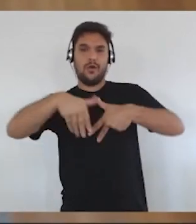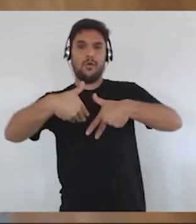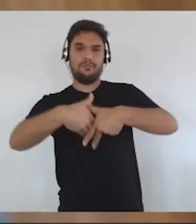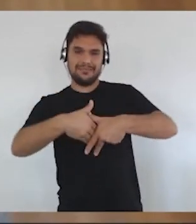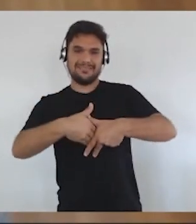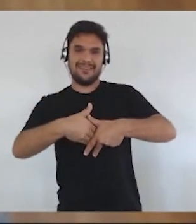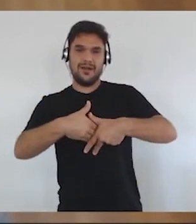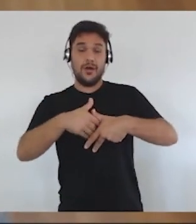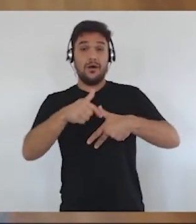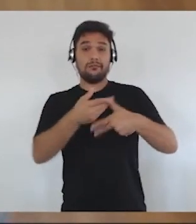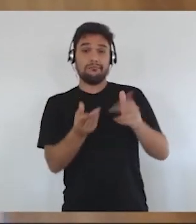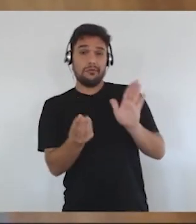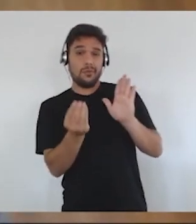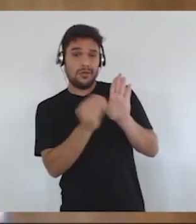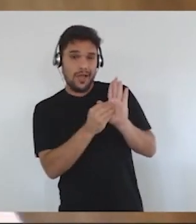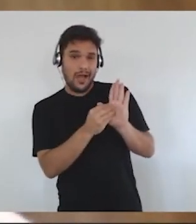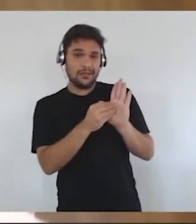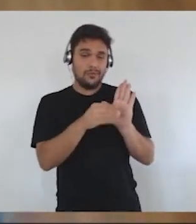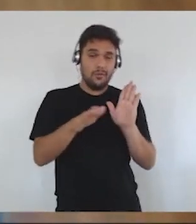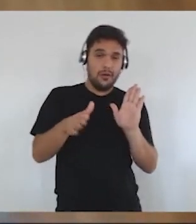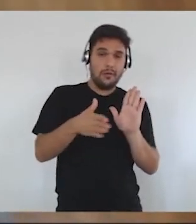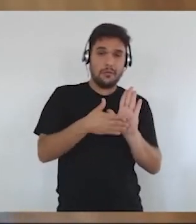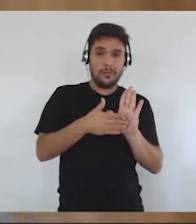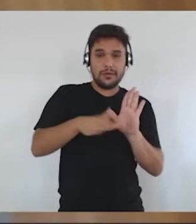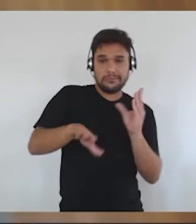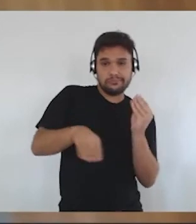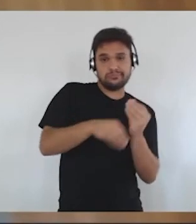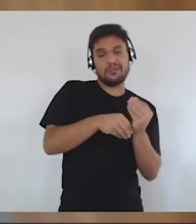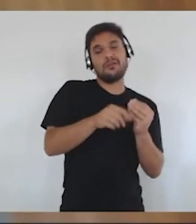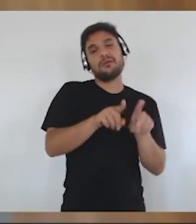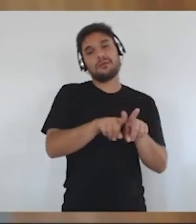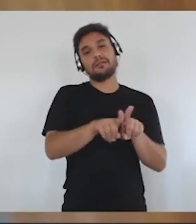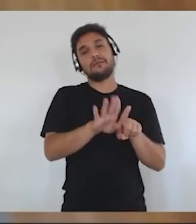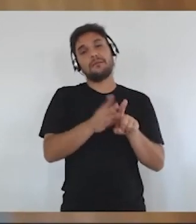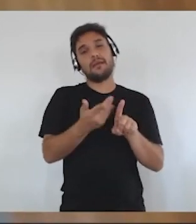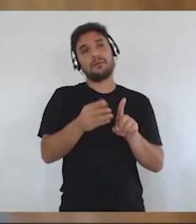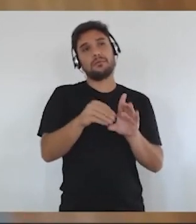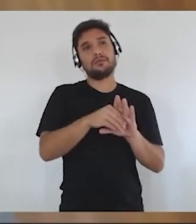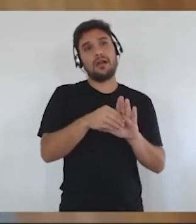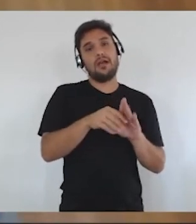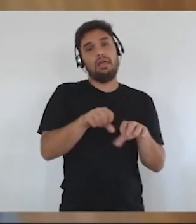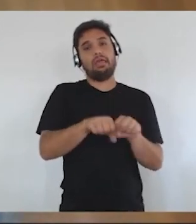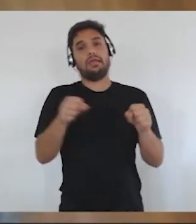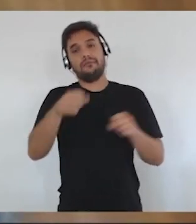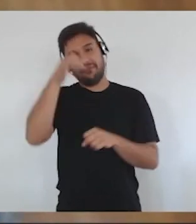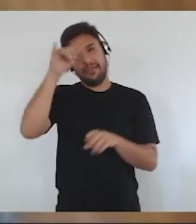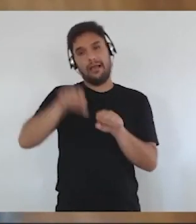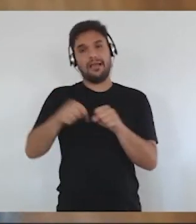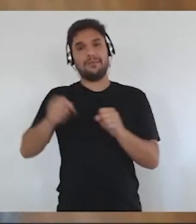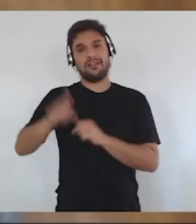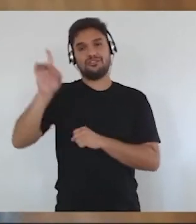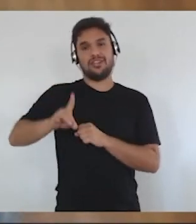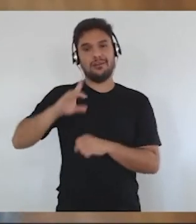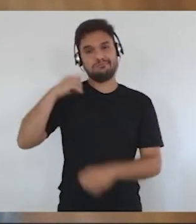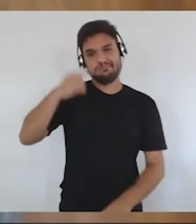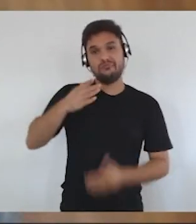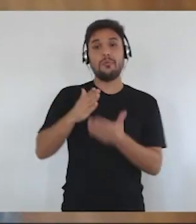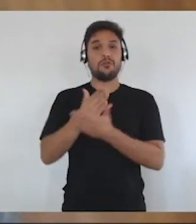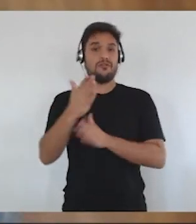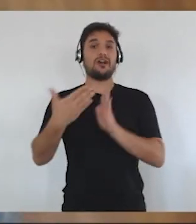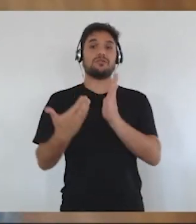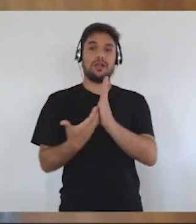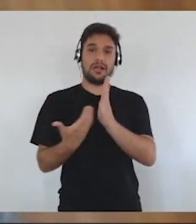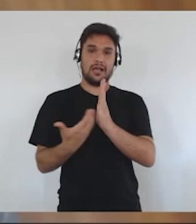inserida uma emenda justamente para prever ali a criminalização da violação das prerrogativas. Foi aprovado na Câmara, não é,